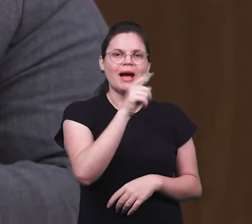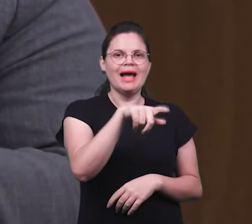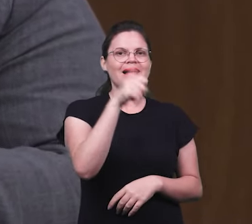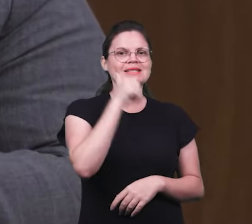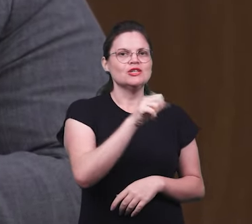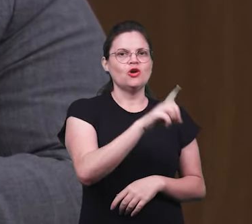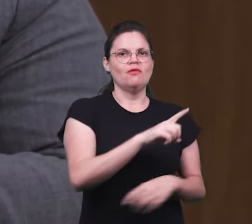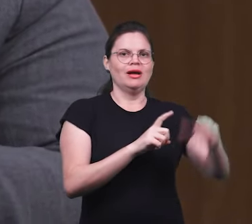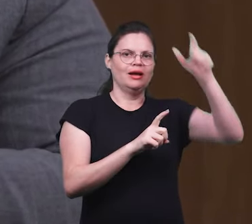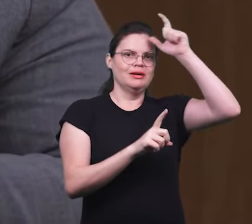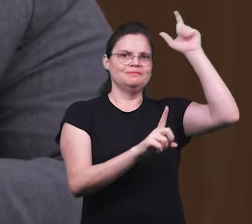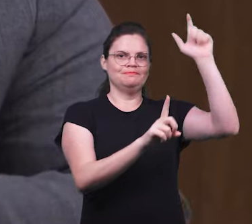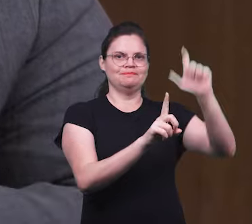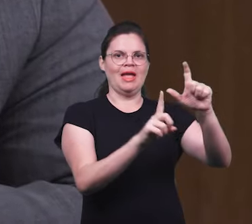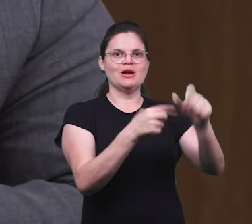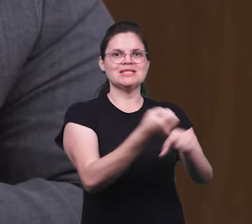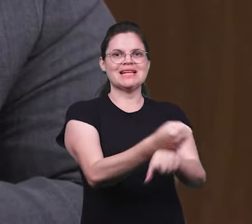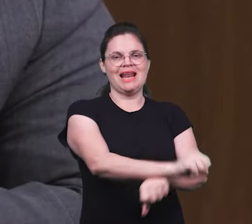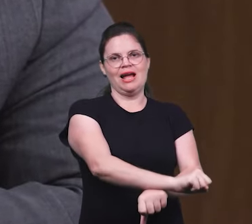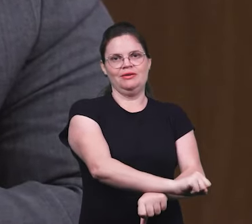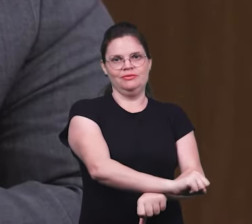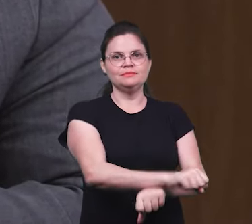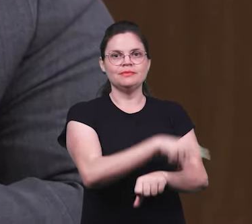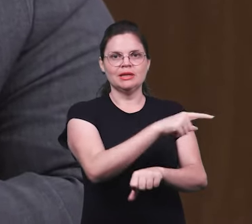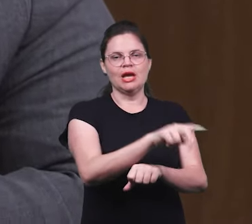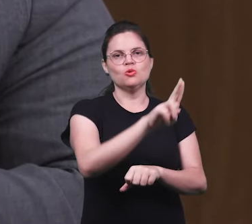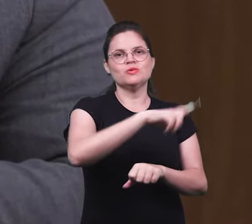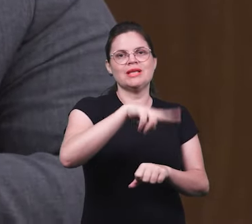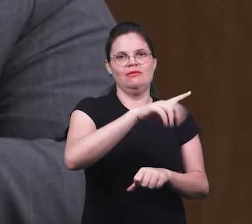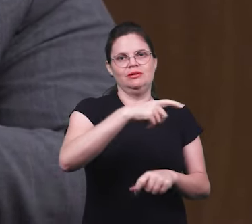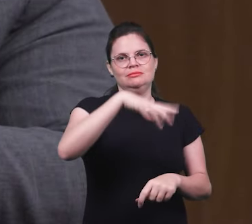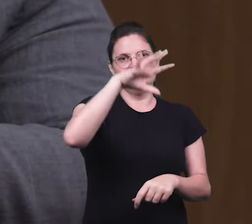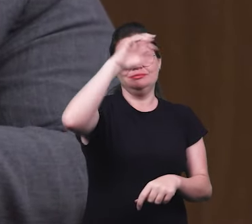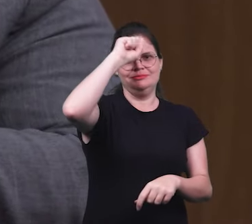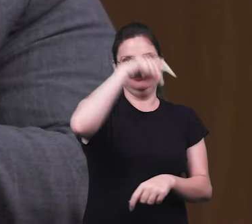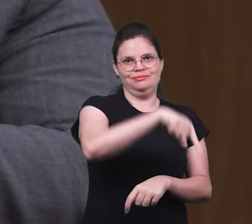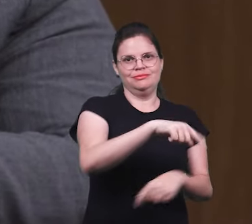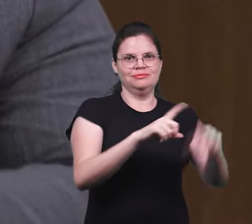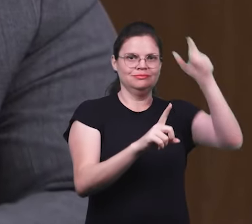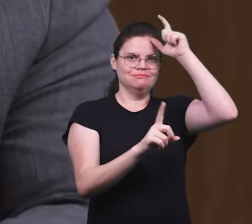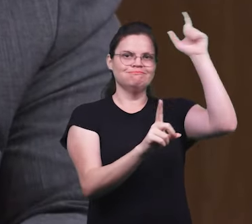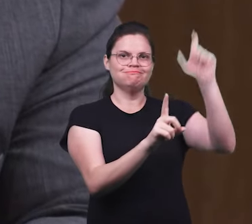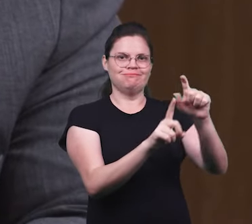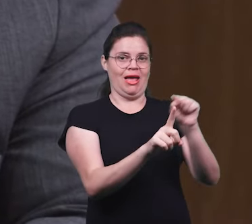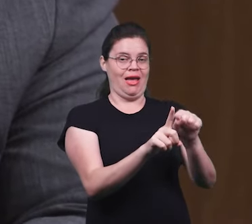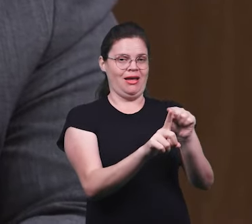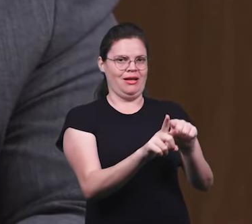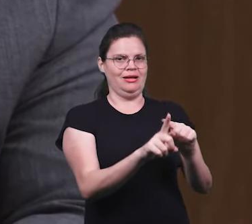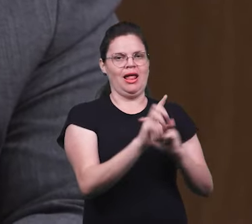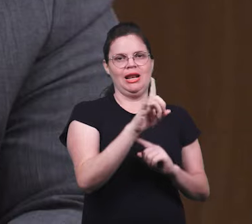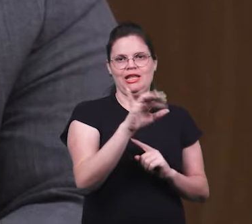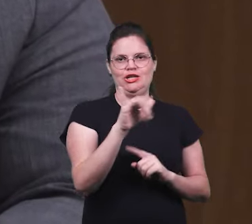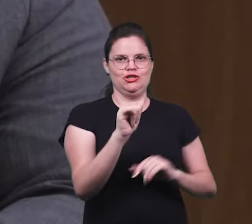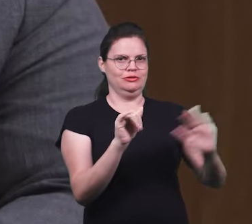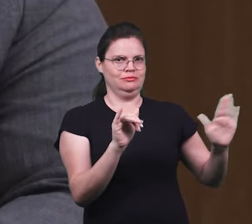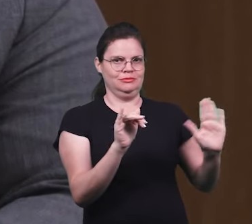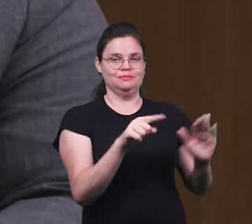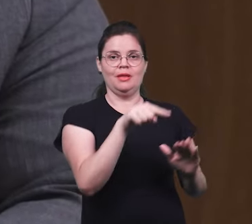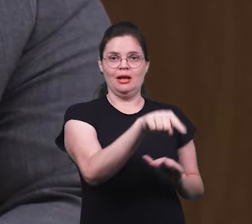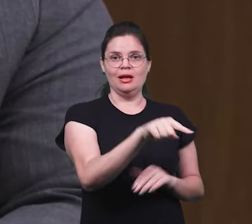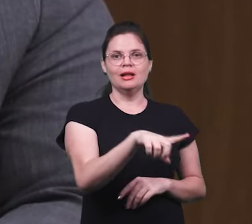era uma escrava, ela era uma serva que dava lucro aos seus senhores, ela começa a ir atrás deles dizendo: olha, esses homens são homens de Deus, estão